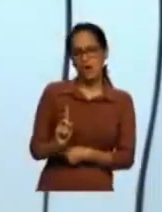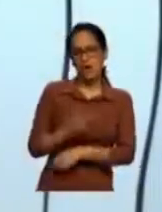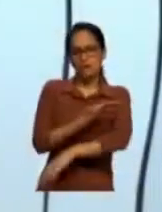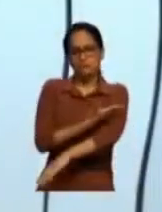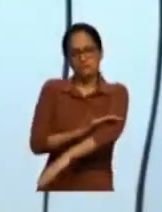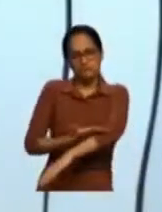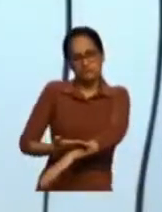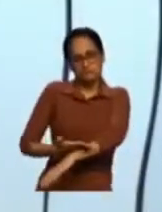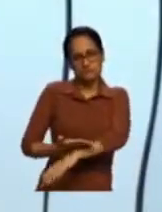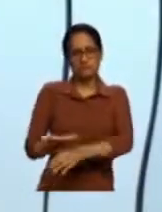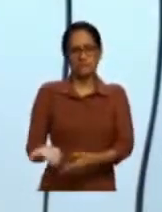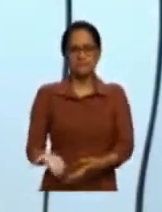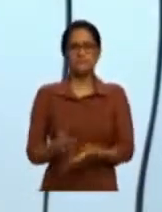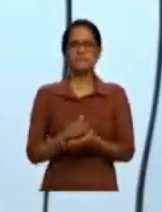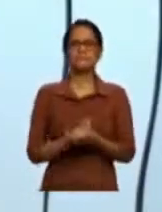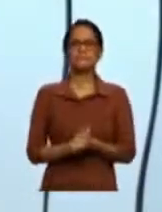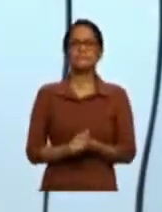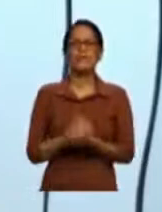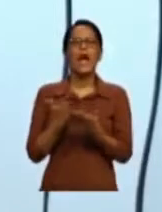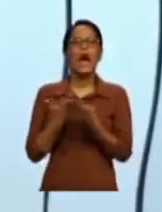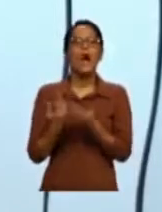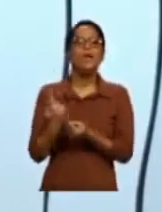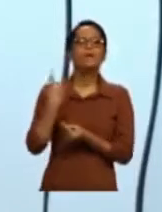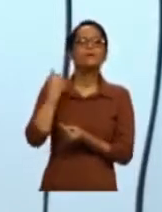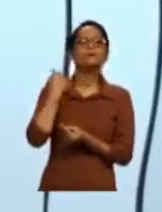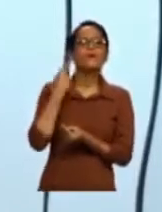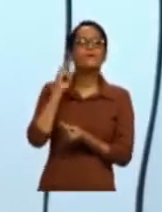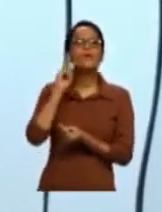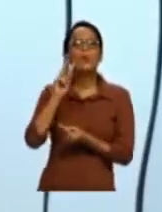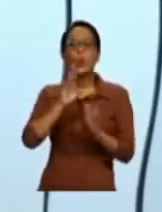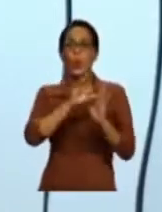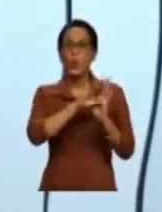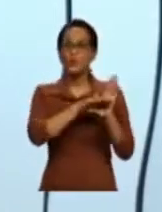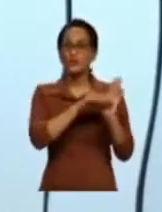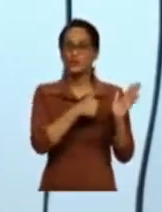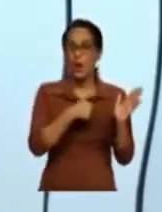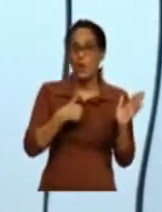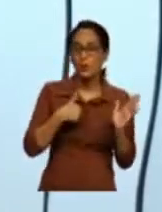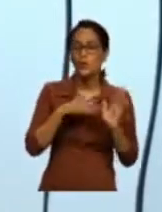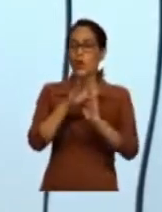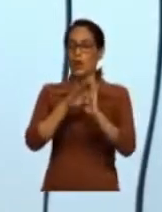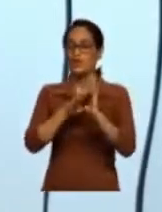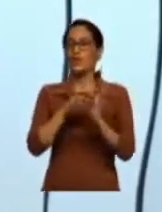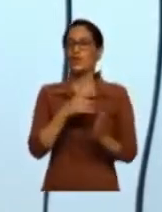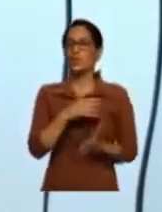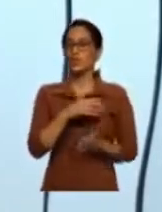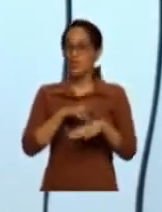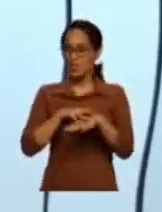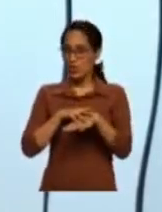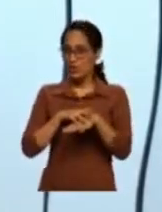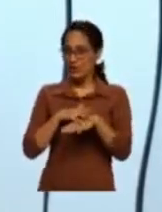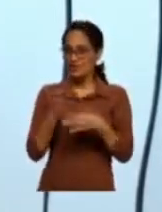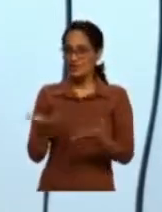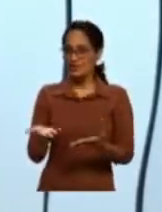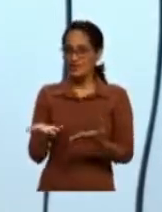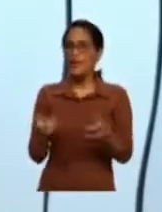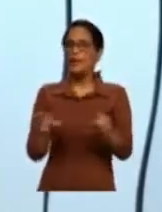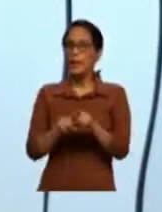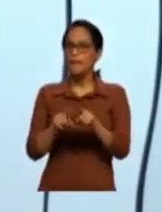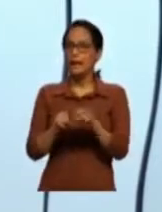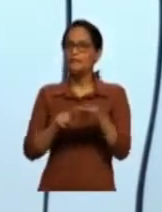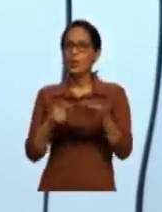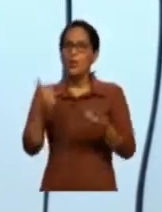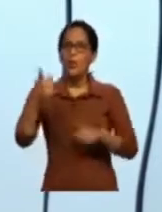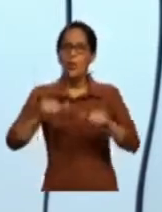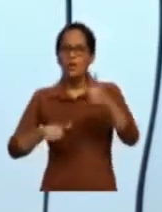Na aula anterior, a gente viu o conceito de saúde, o conceito de doença e falamos um pouco sobre qualidade de vida e os